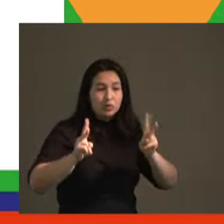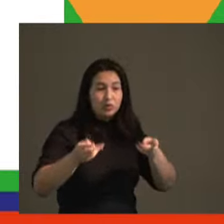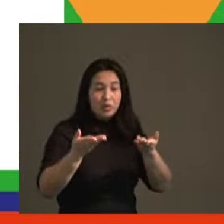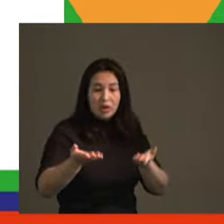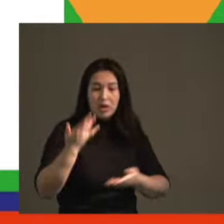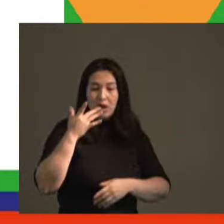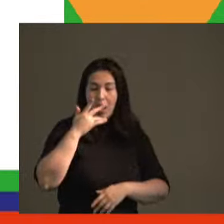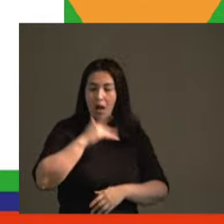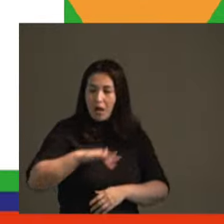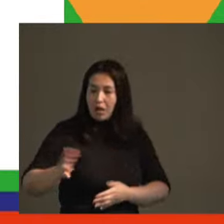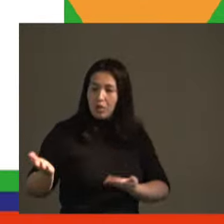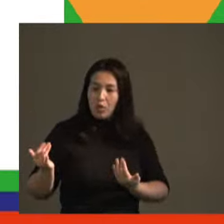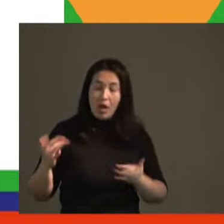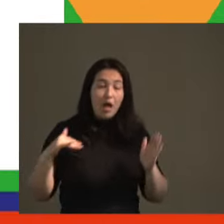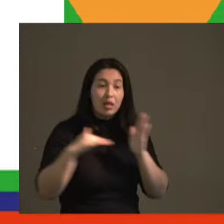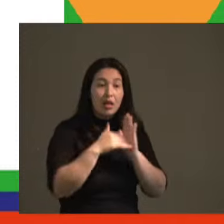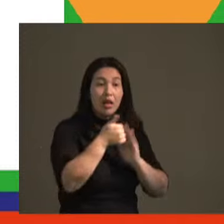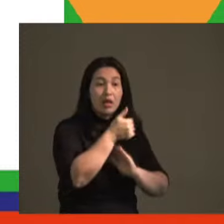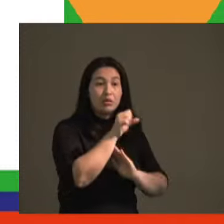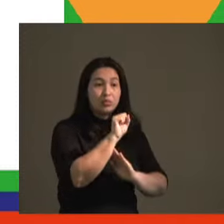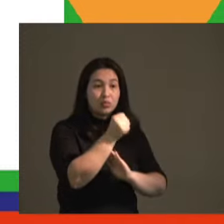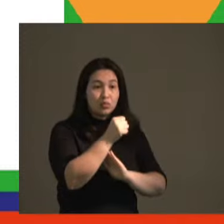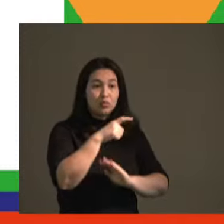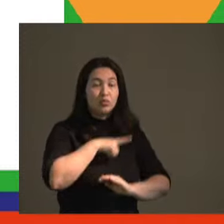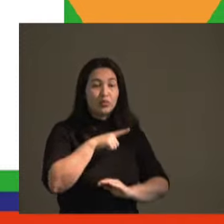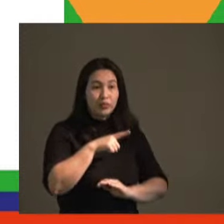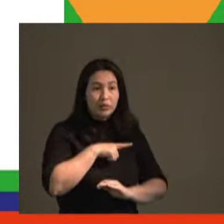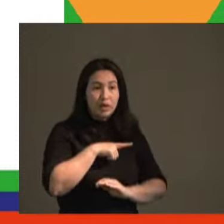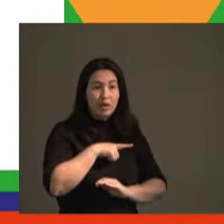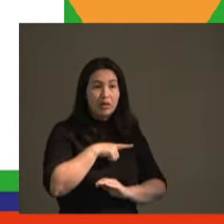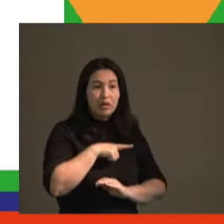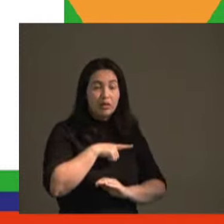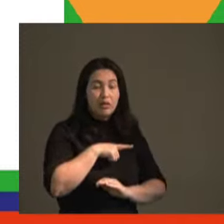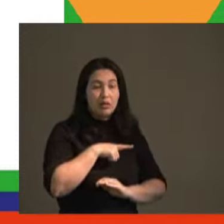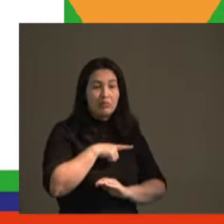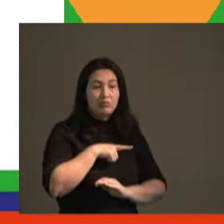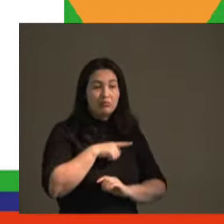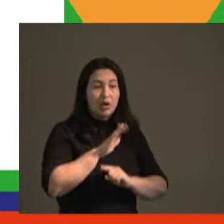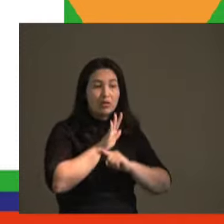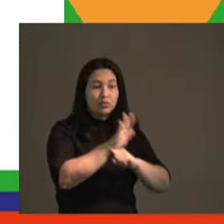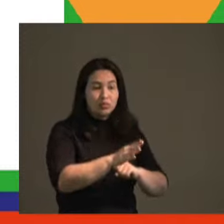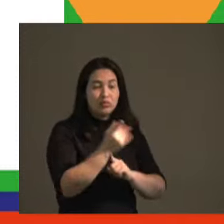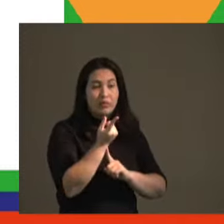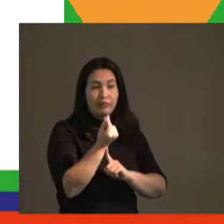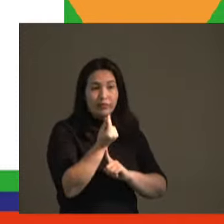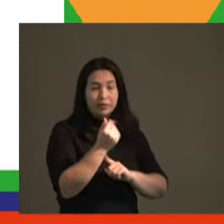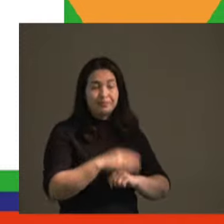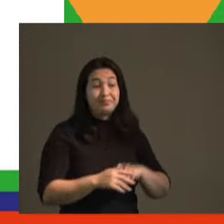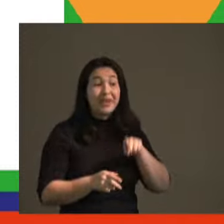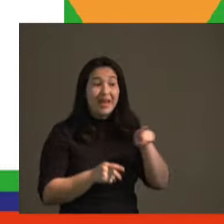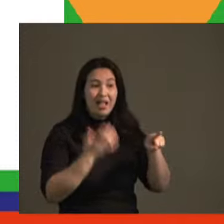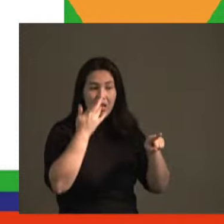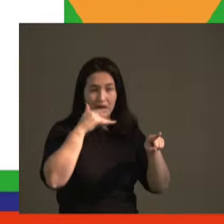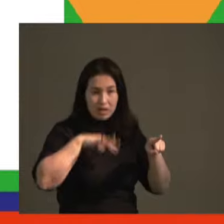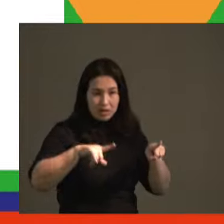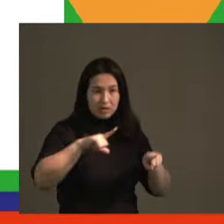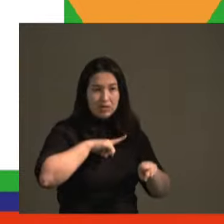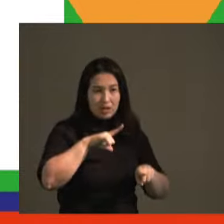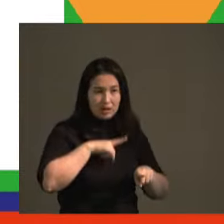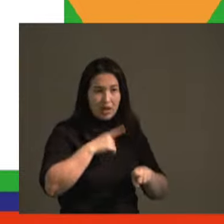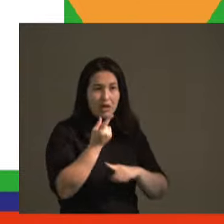adolescentes com até 18 anos que recebem o benefício de prestação continuada. Hoje, das crianças que recebem o benefício da